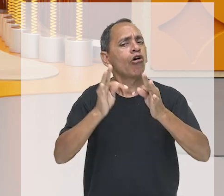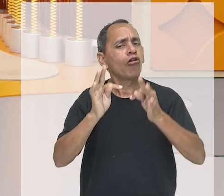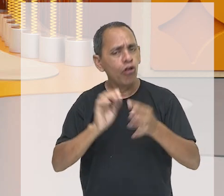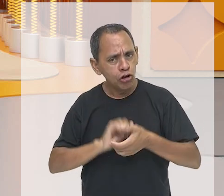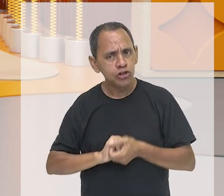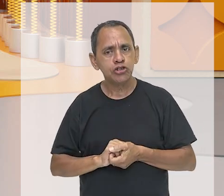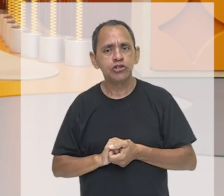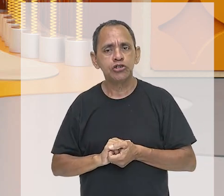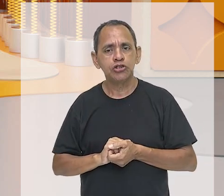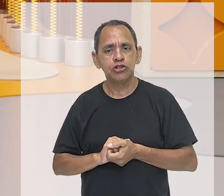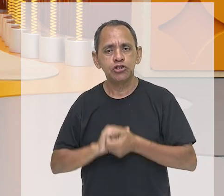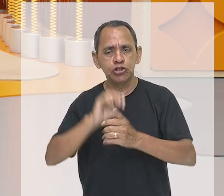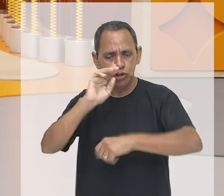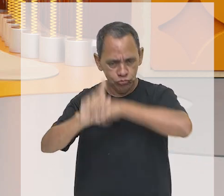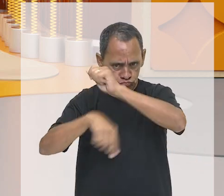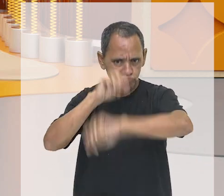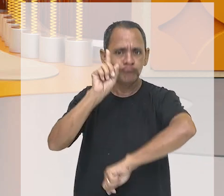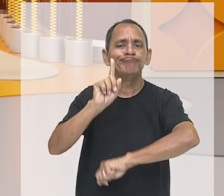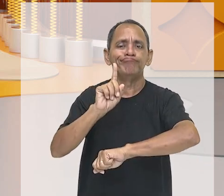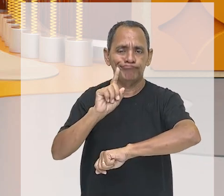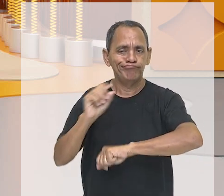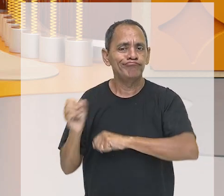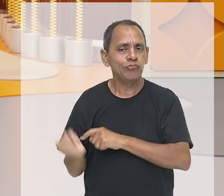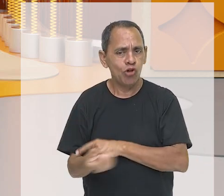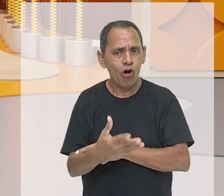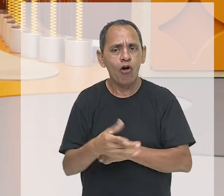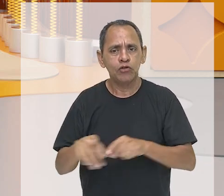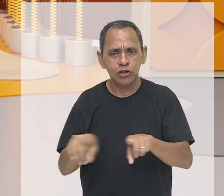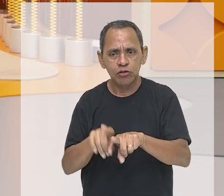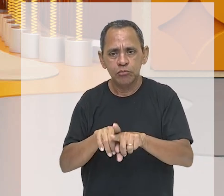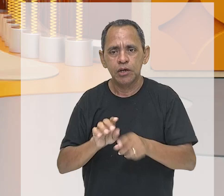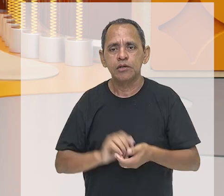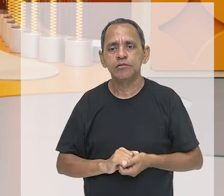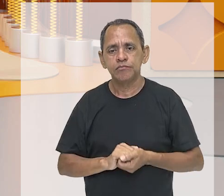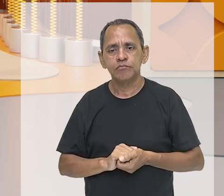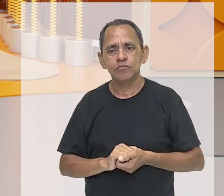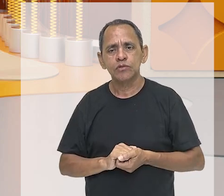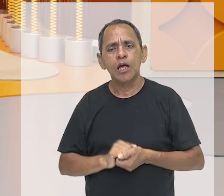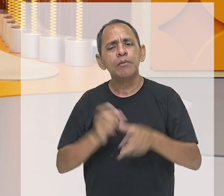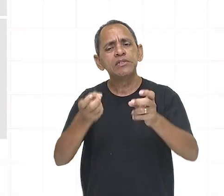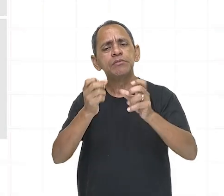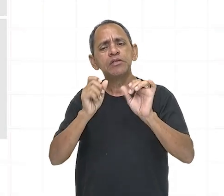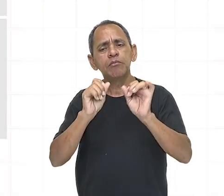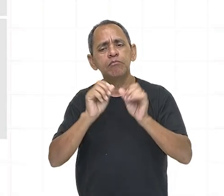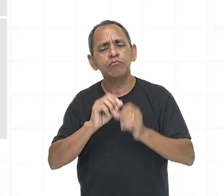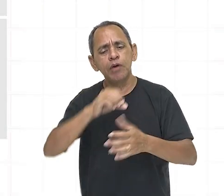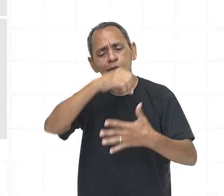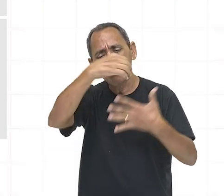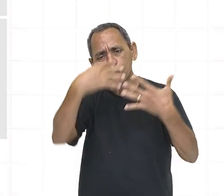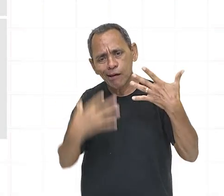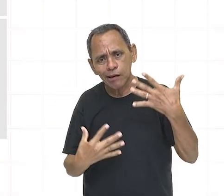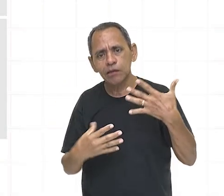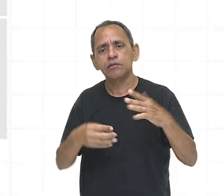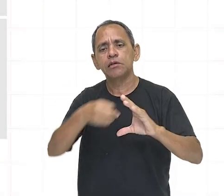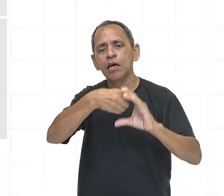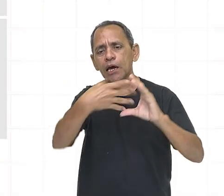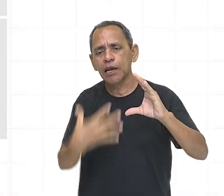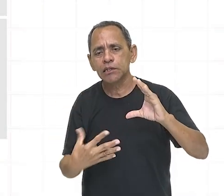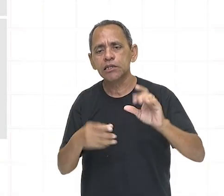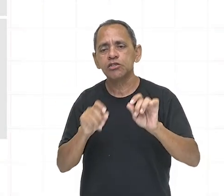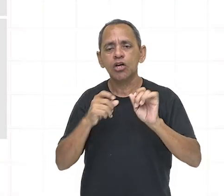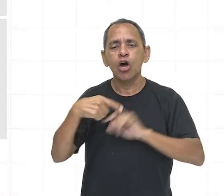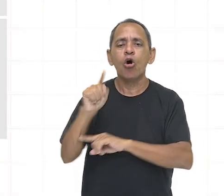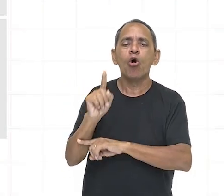mais avançadas que acabam surgindo, tá bom? Então, a gente também vai verificar aí algumas outras características que vão estar relacionadas a